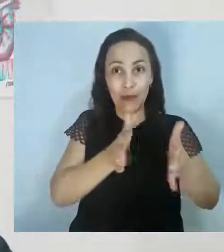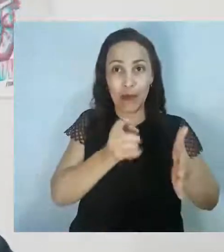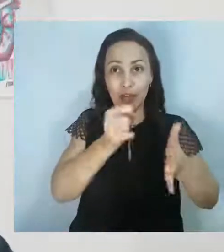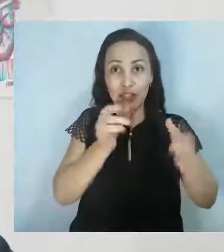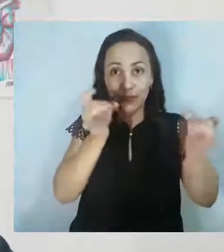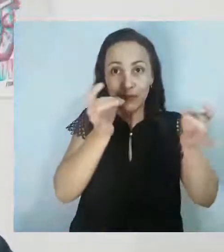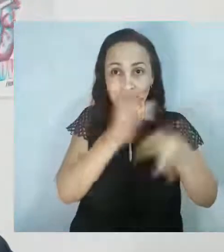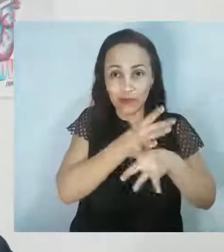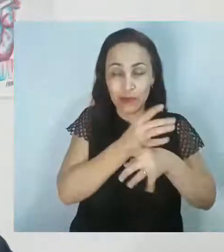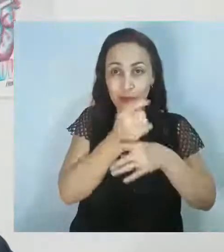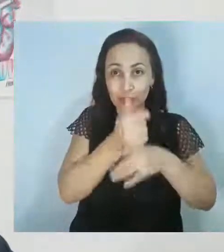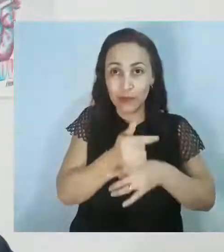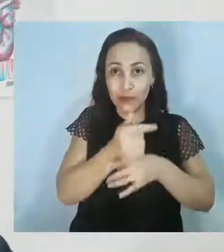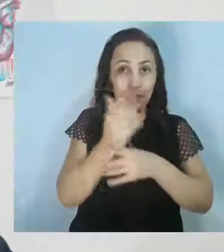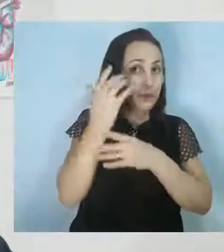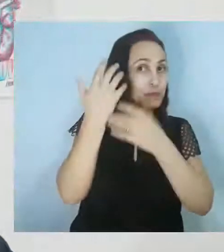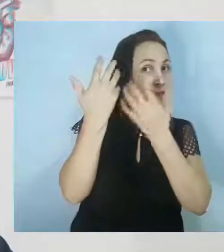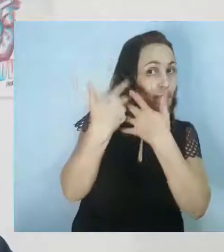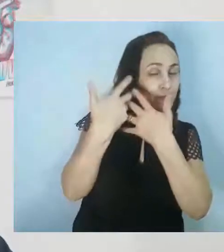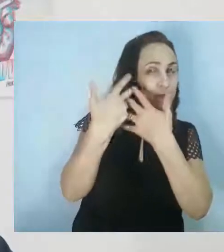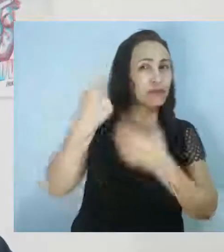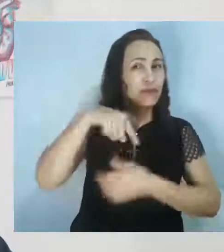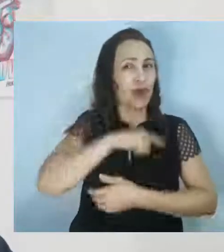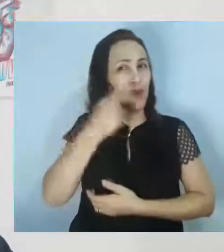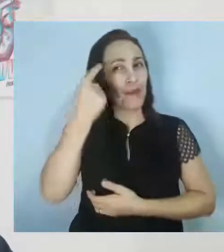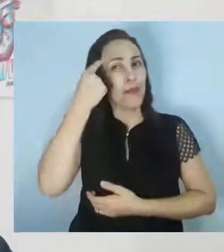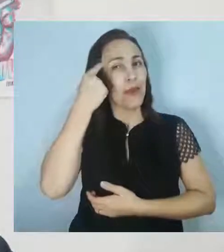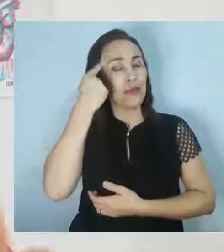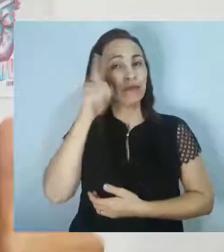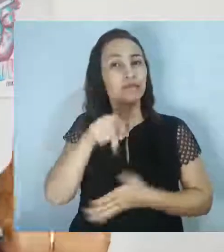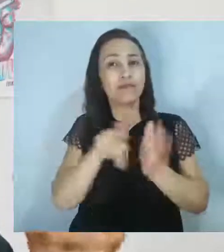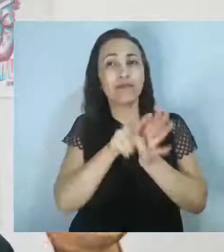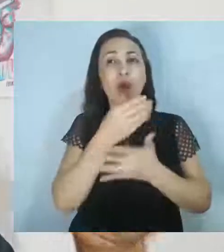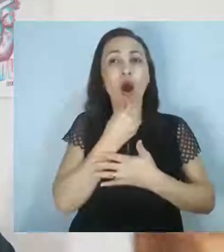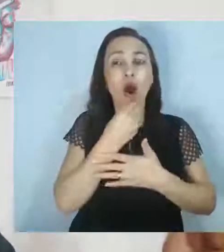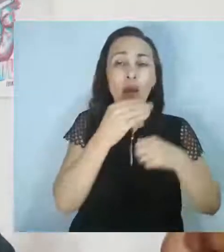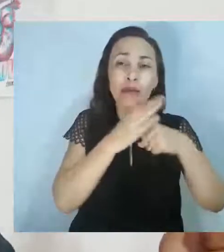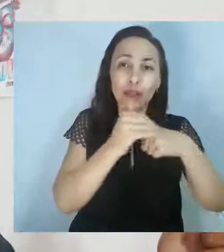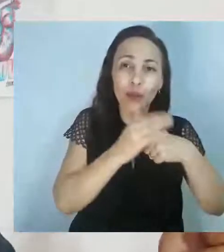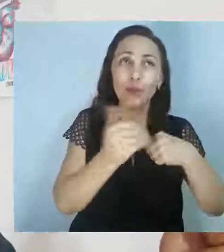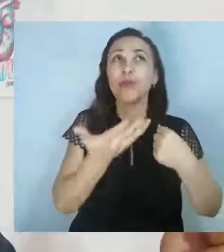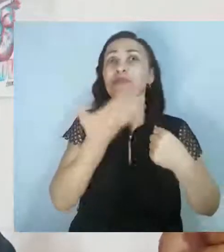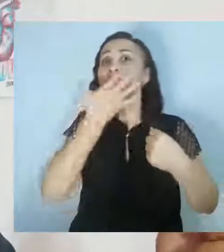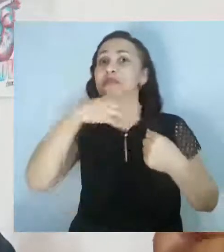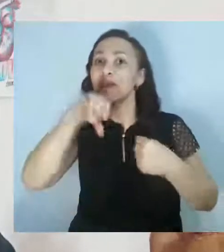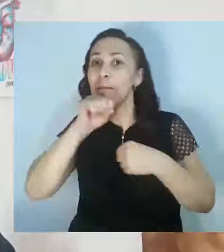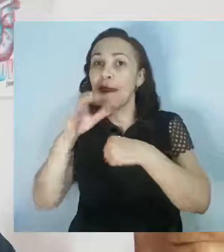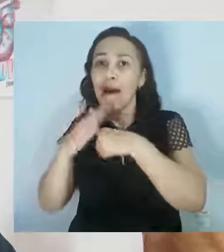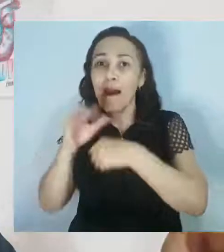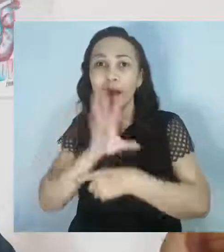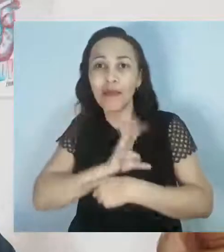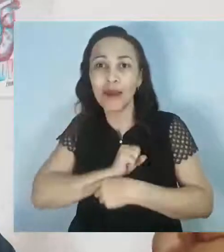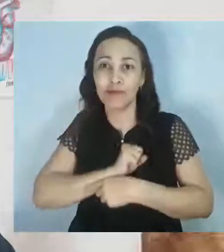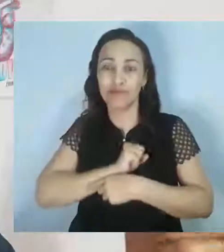reflexão pensando nesse homem da ternura, nesse pai que é um pai amado, amado